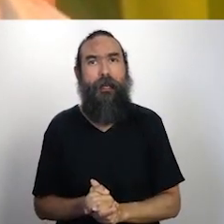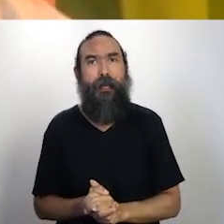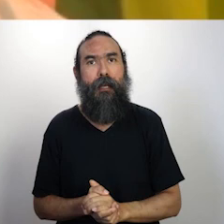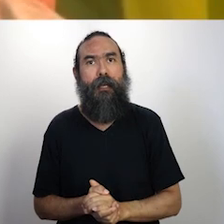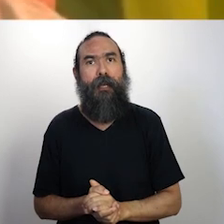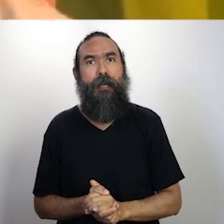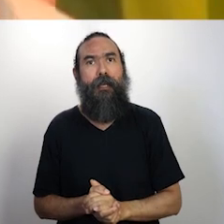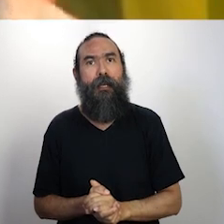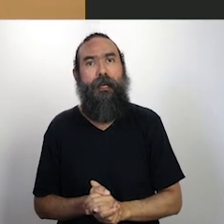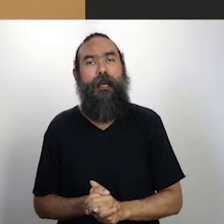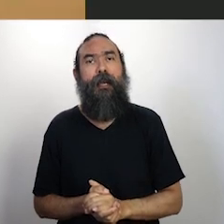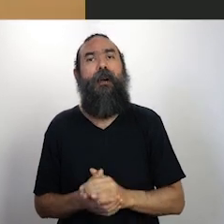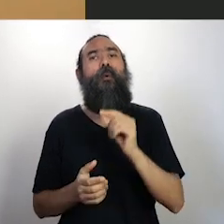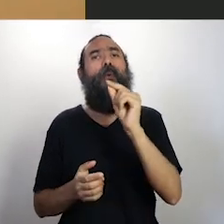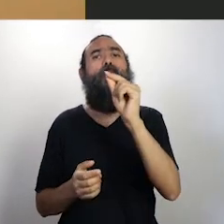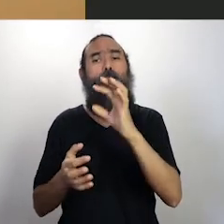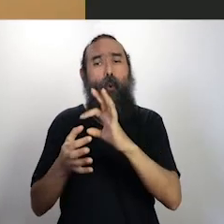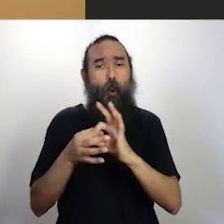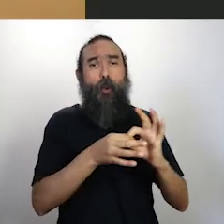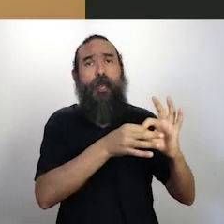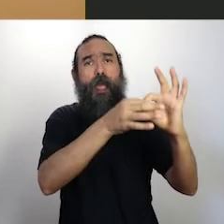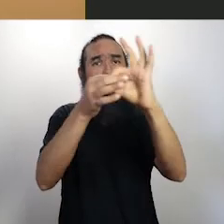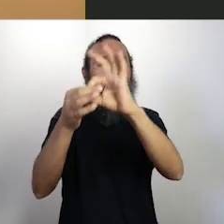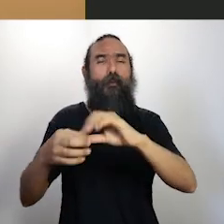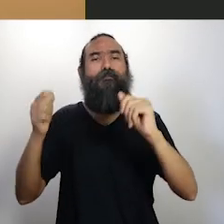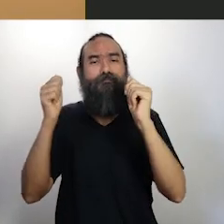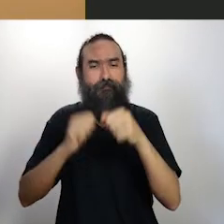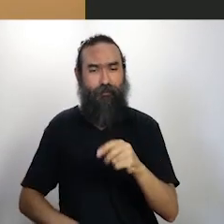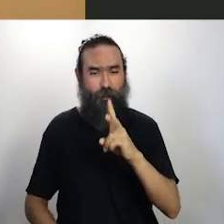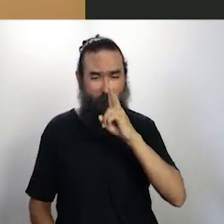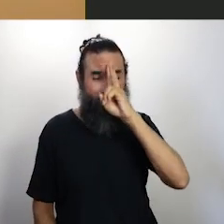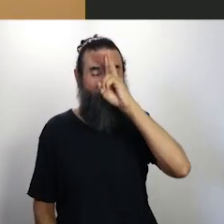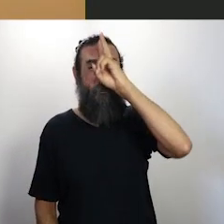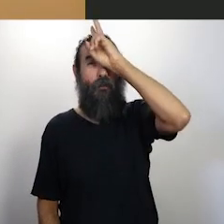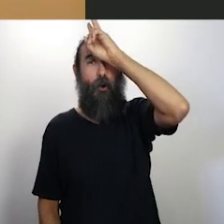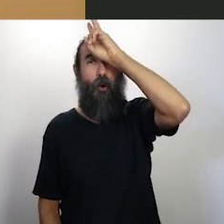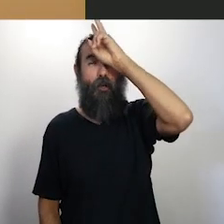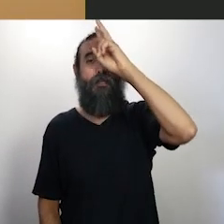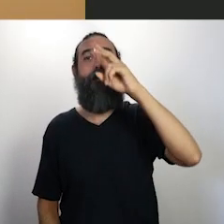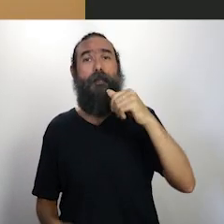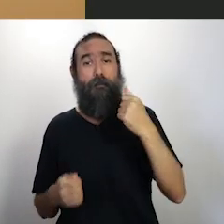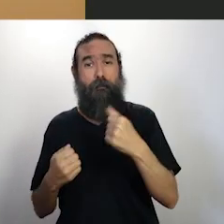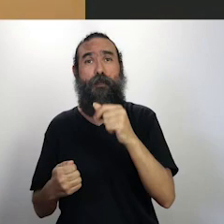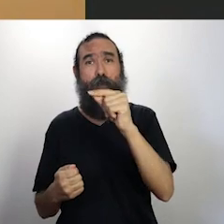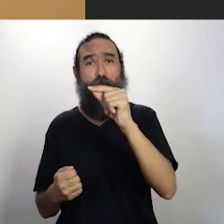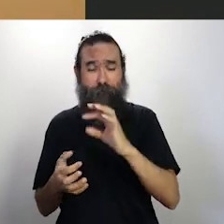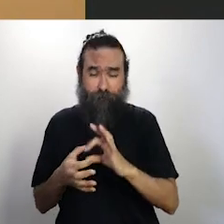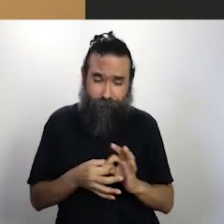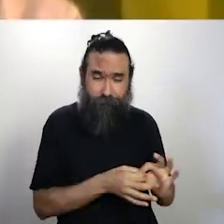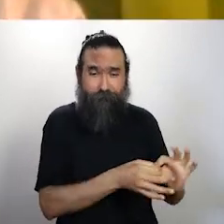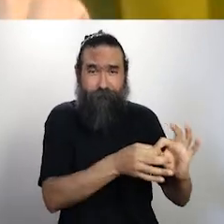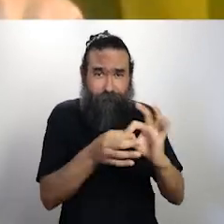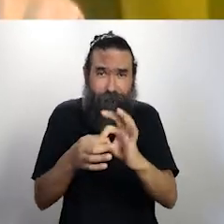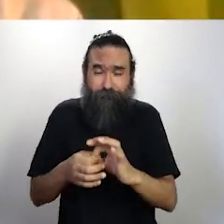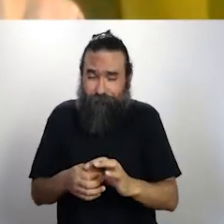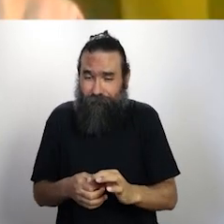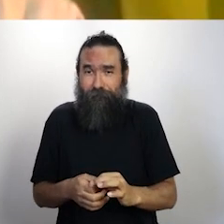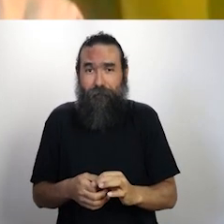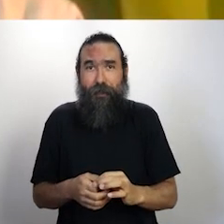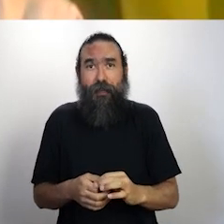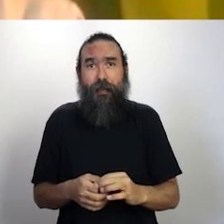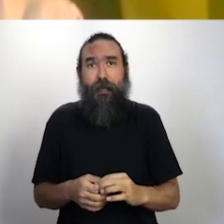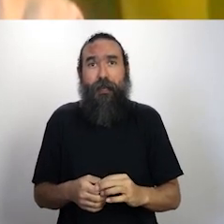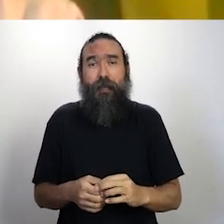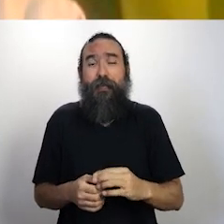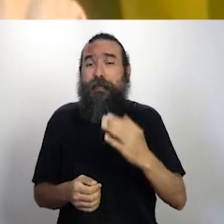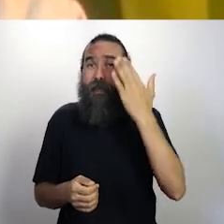ficaram meio união faz a força tem que apertar os pontos para a gente fazer esse doim mesmo